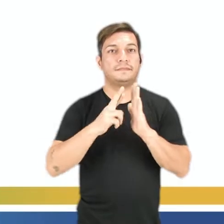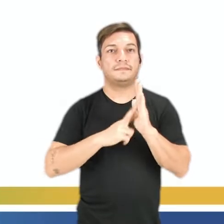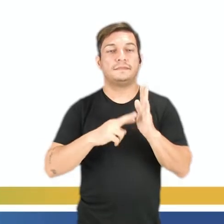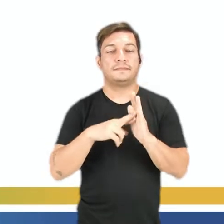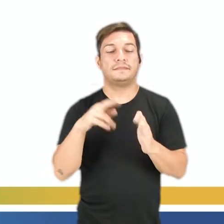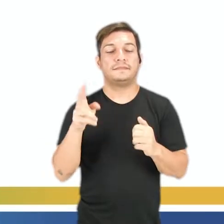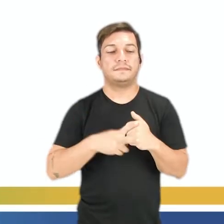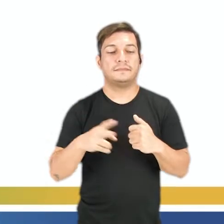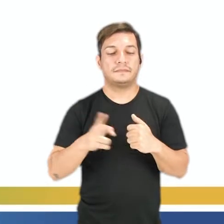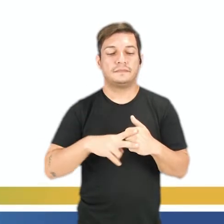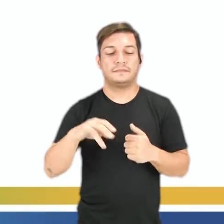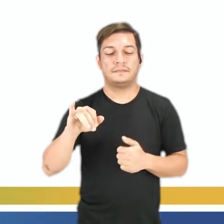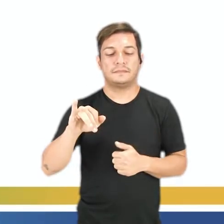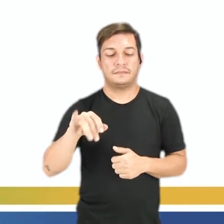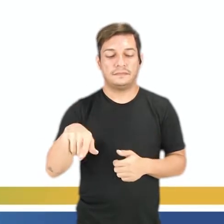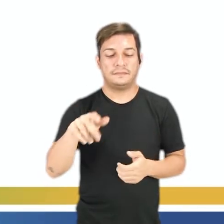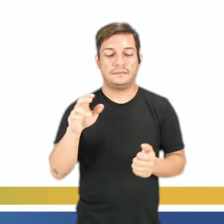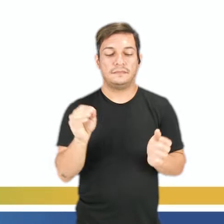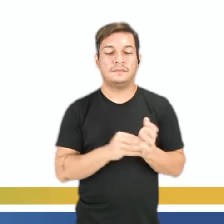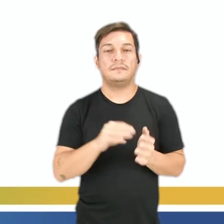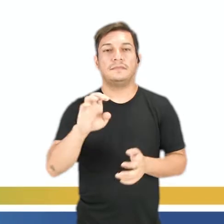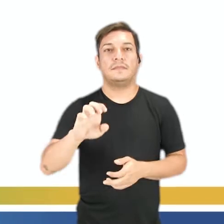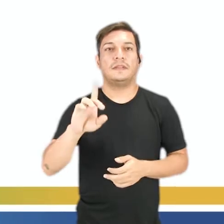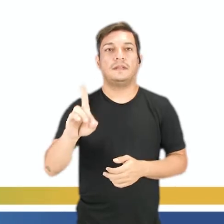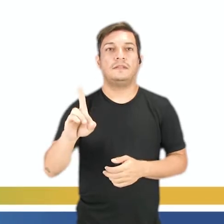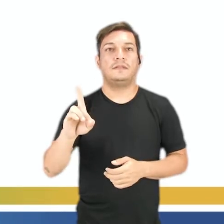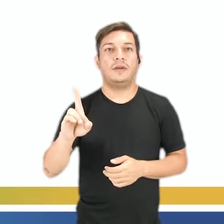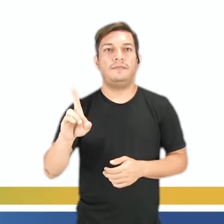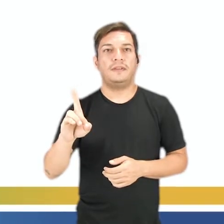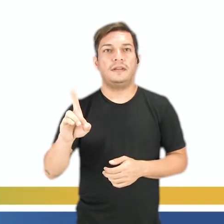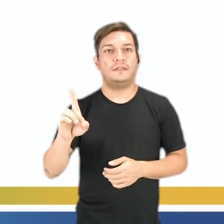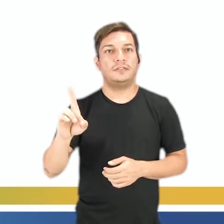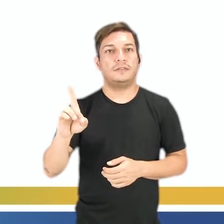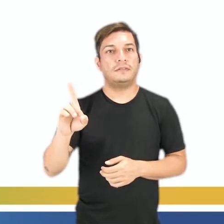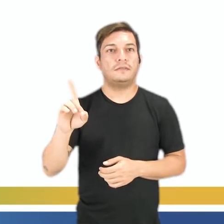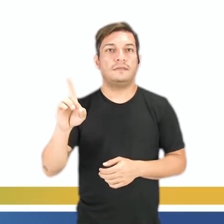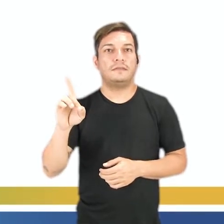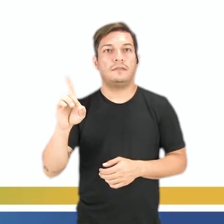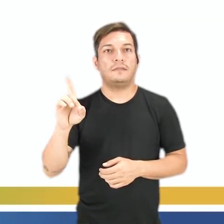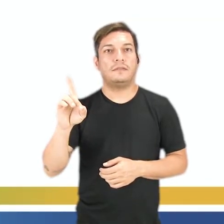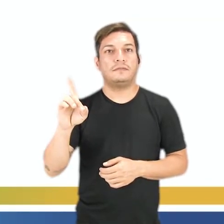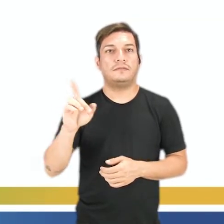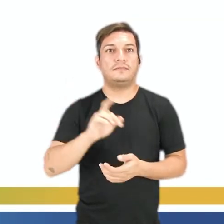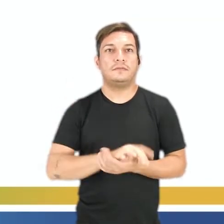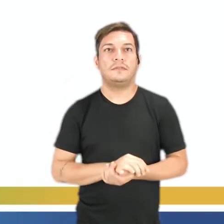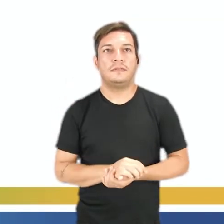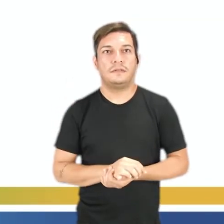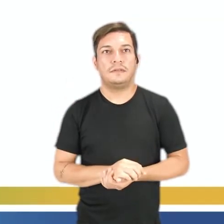regulares é acrescentar o ED. Agora, dá uma olhada nos verbos irregulares.